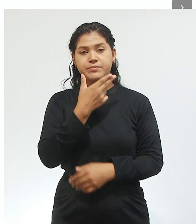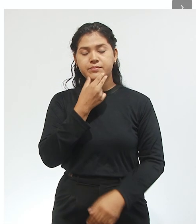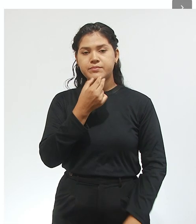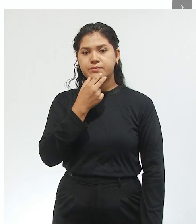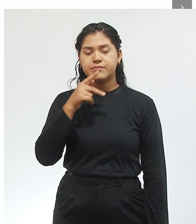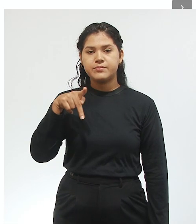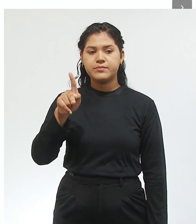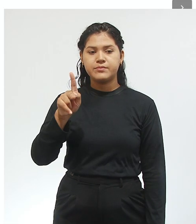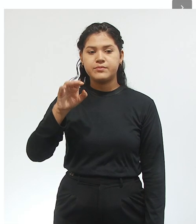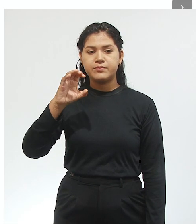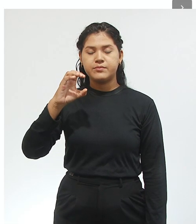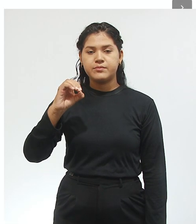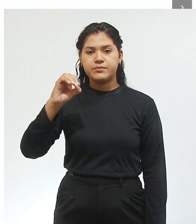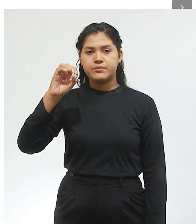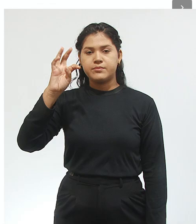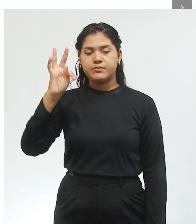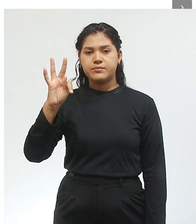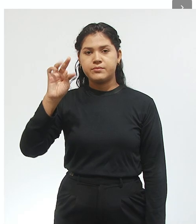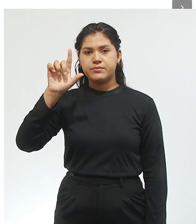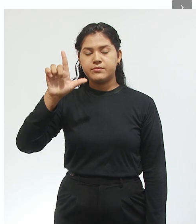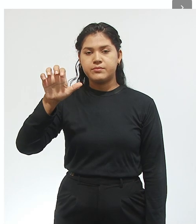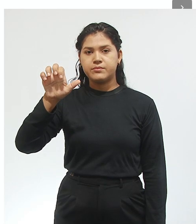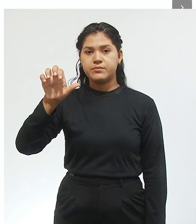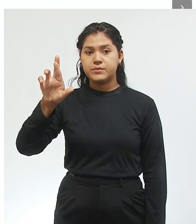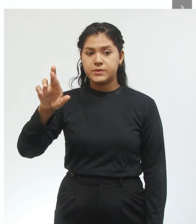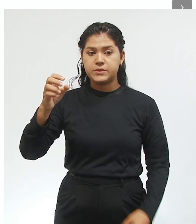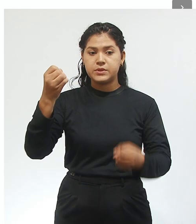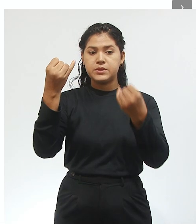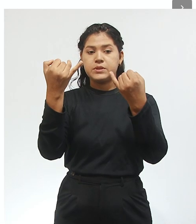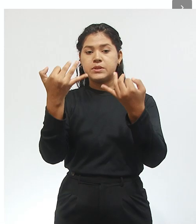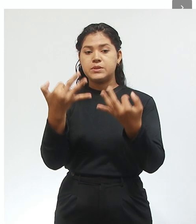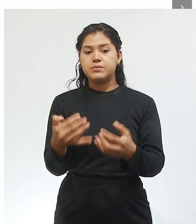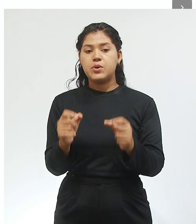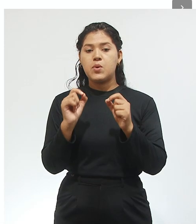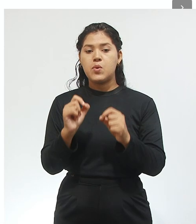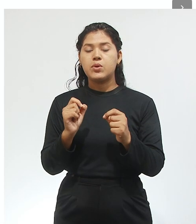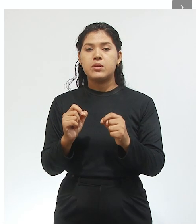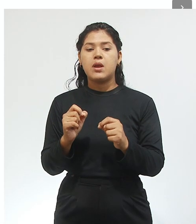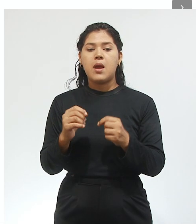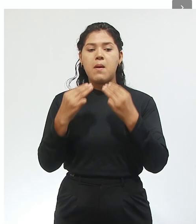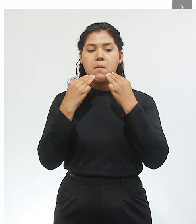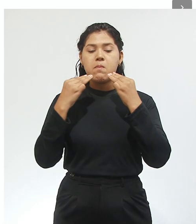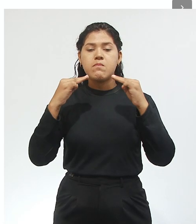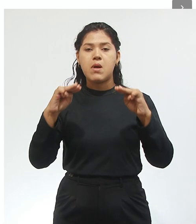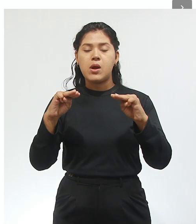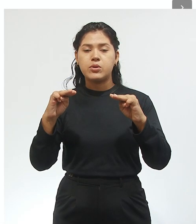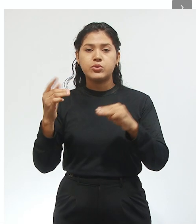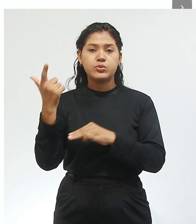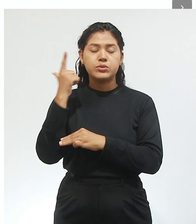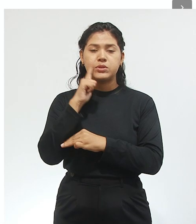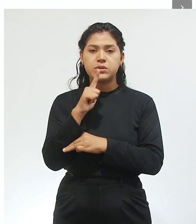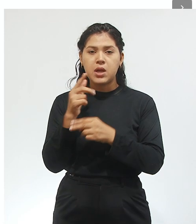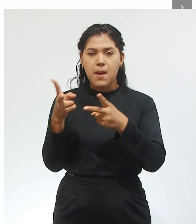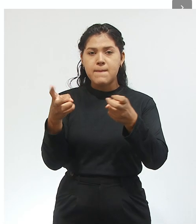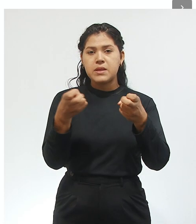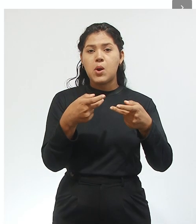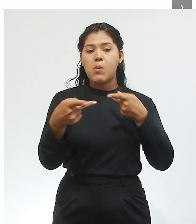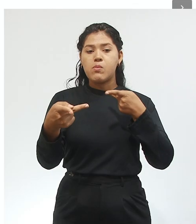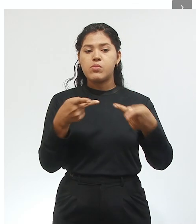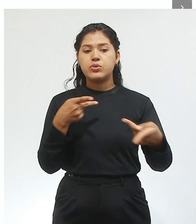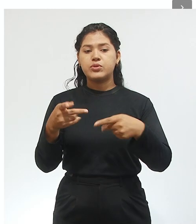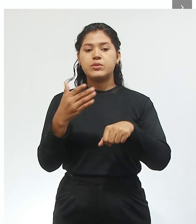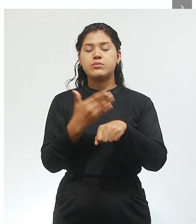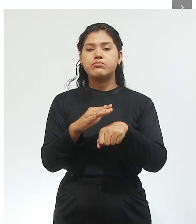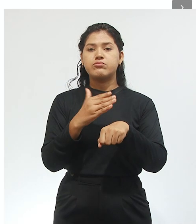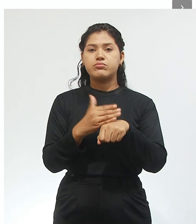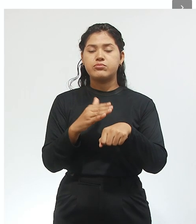Aqui o Kotler e Lee, eles falam que o plano ideal, ele identifica as atividades mais importantes que serão realizadas em um período de 1 a 3 anos, mas também